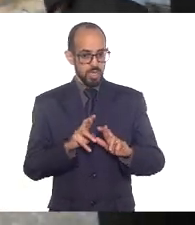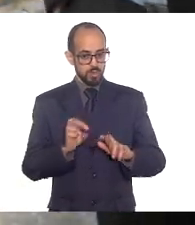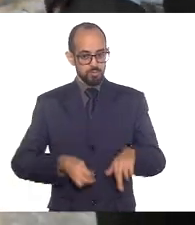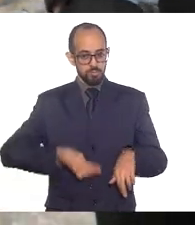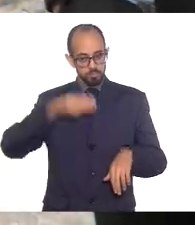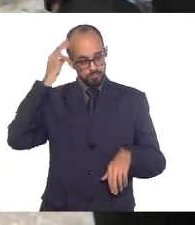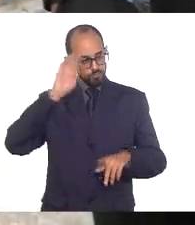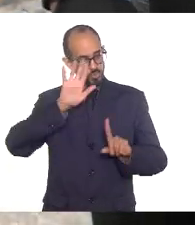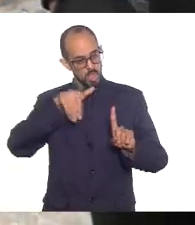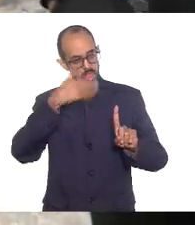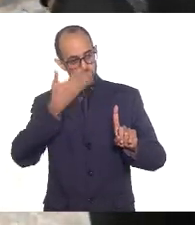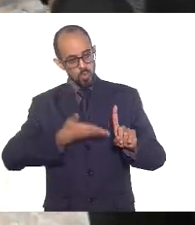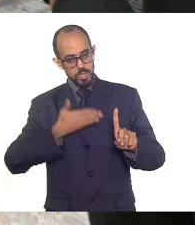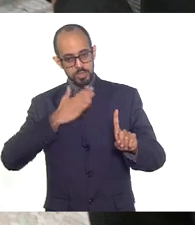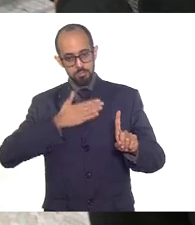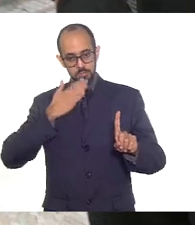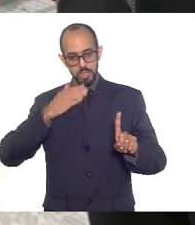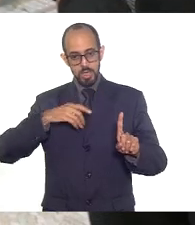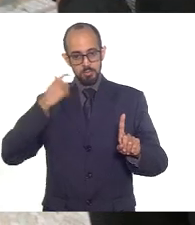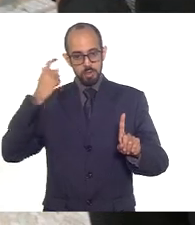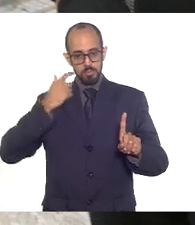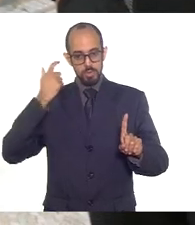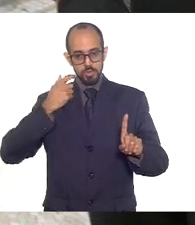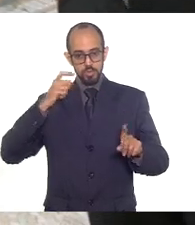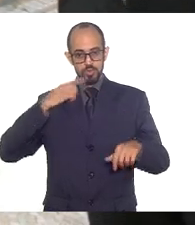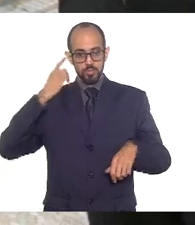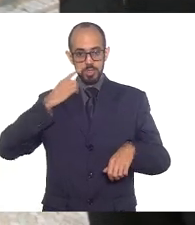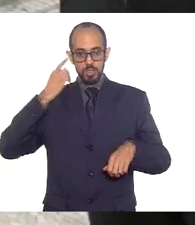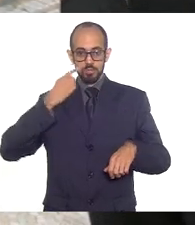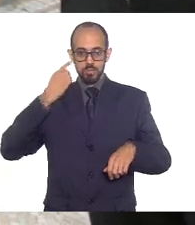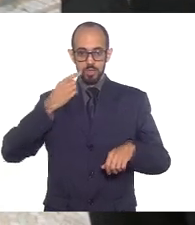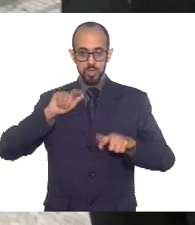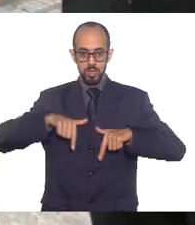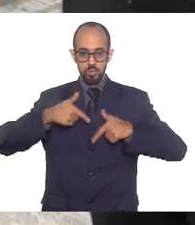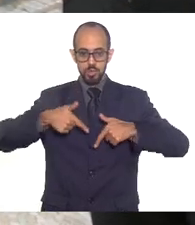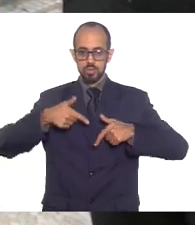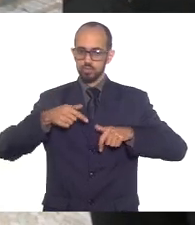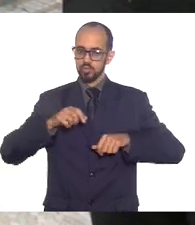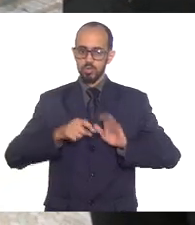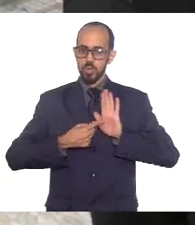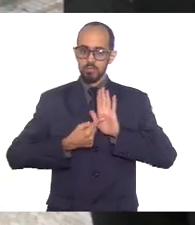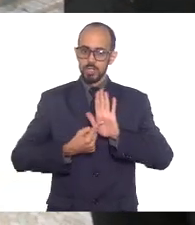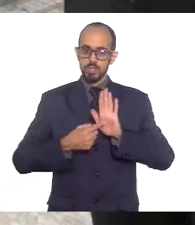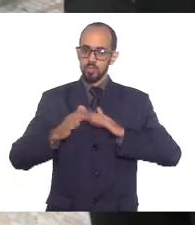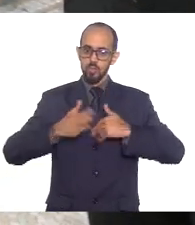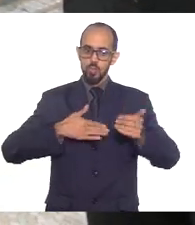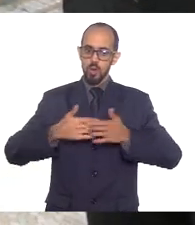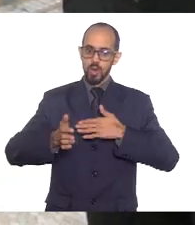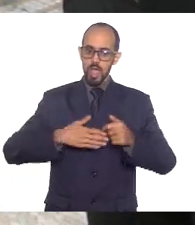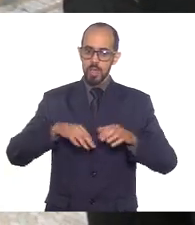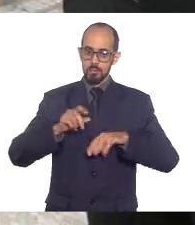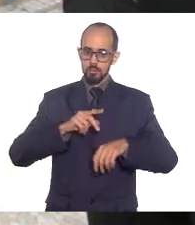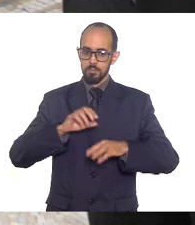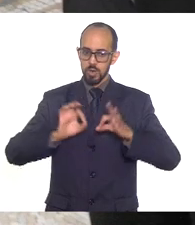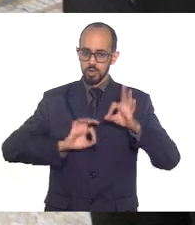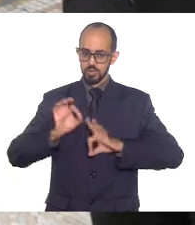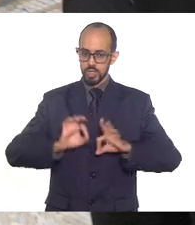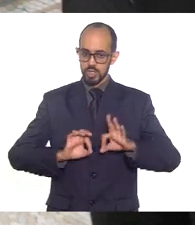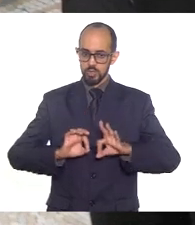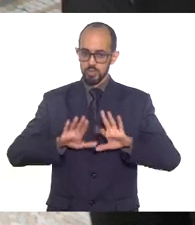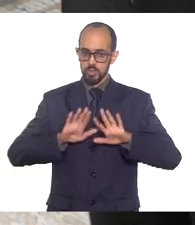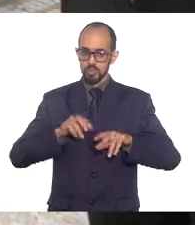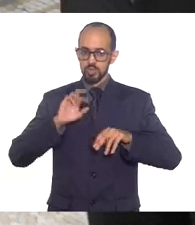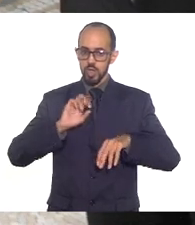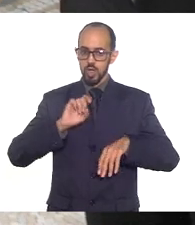reconhece a minha preocupação que eu sou mais apertada atuante não apresenta qualquer projeto já essa casa e sim aqueles colher de lei